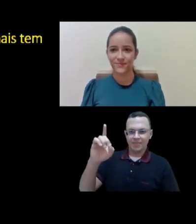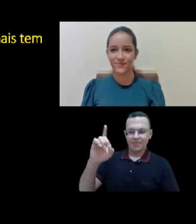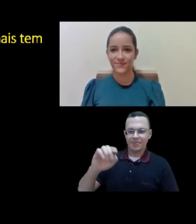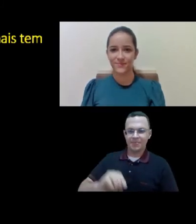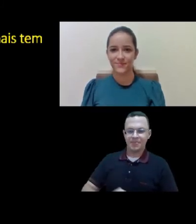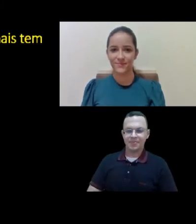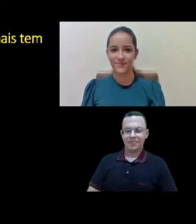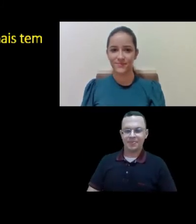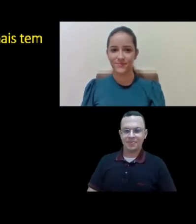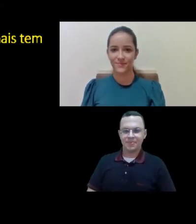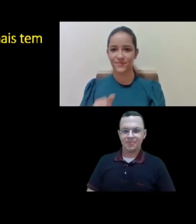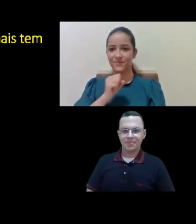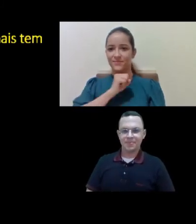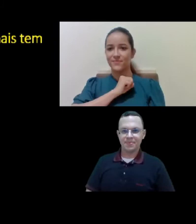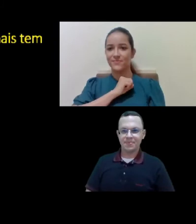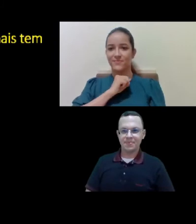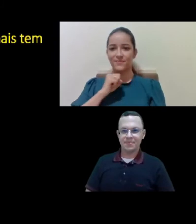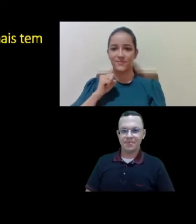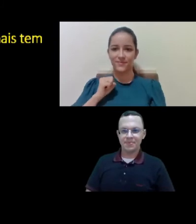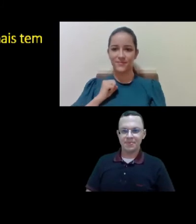D,